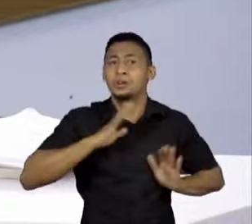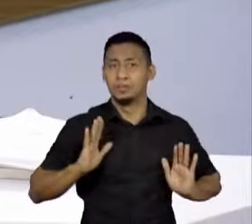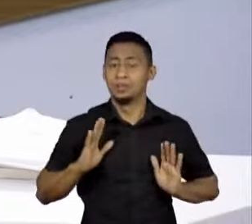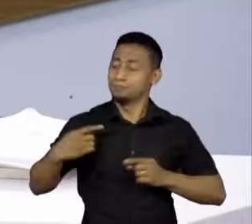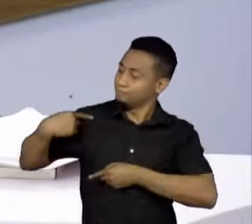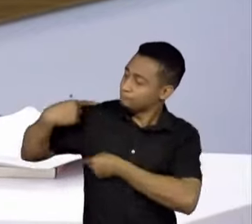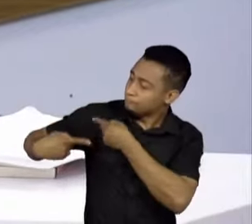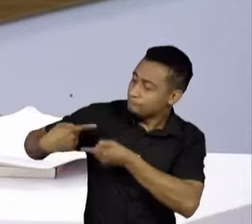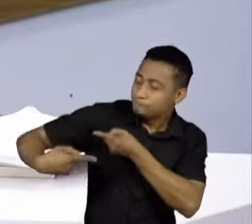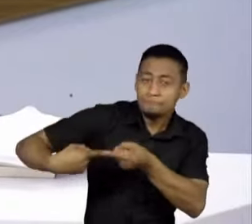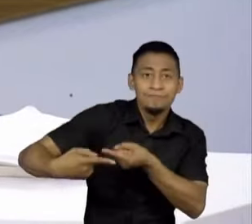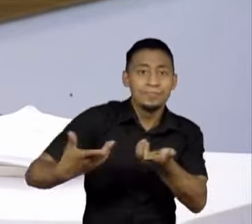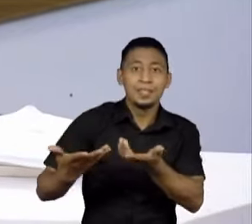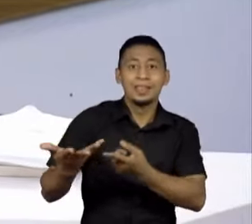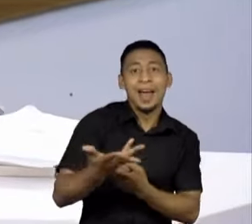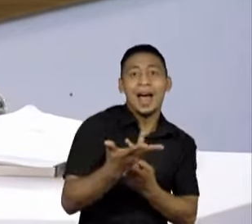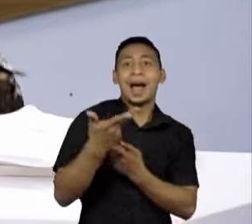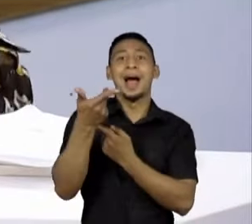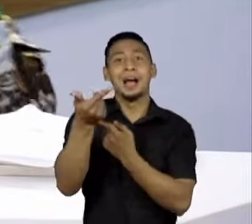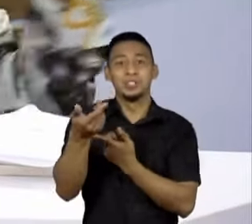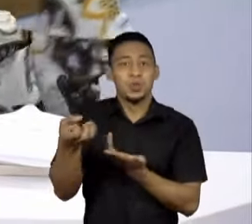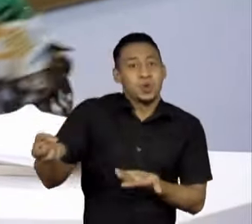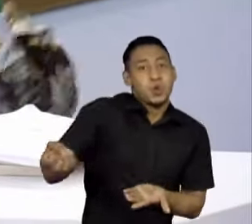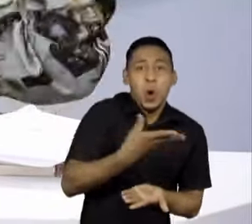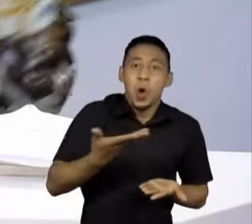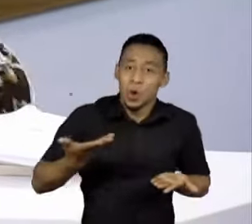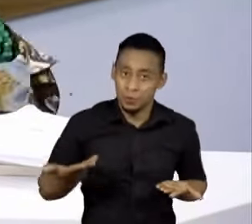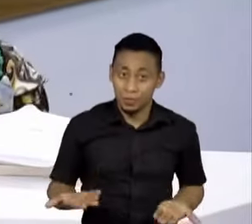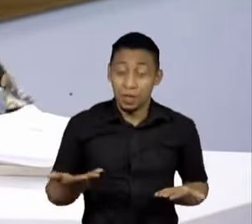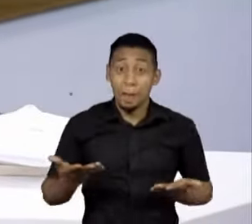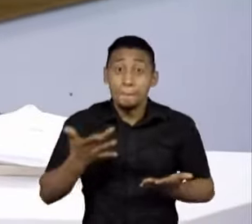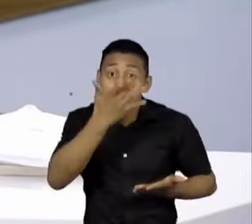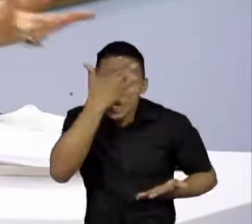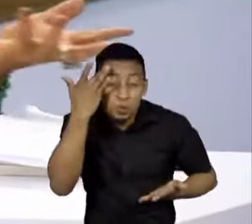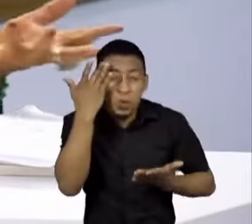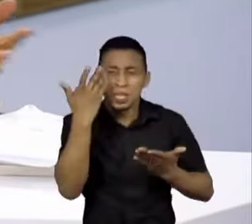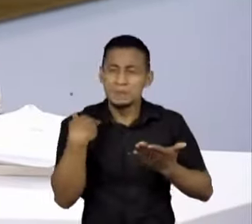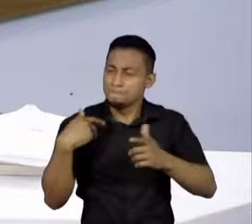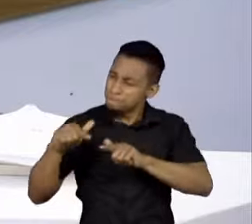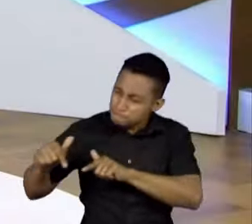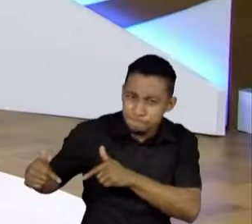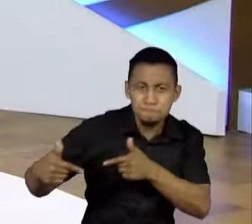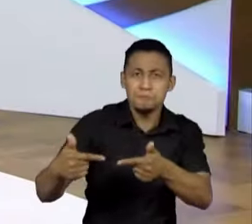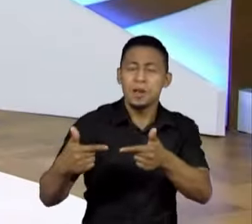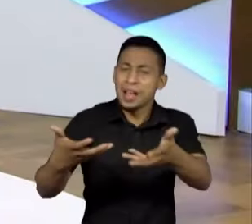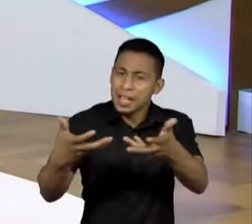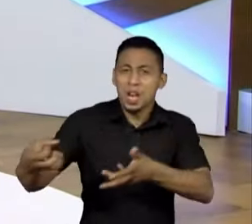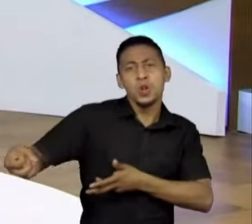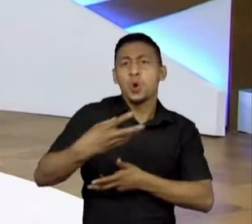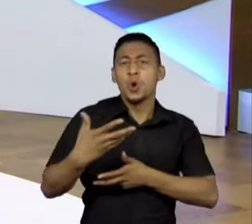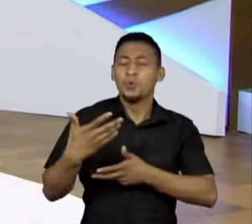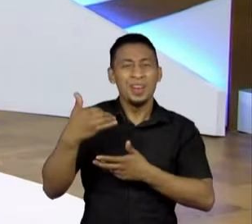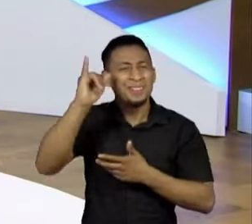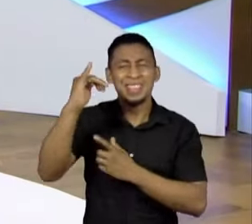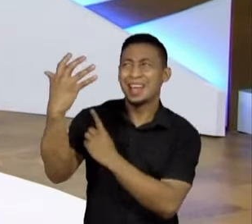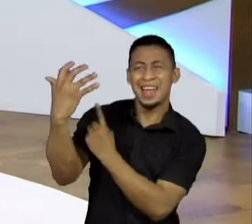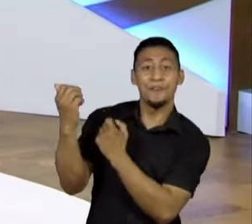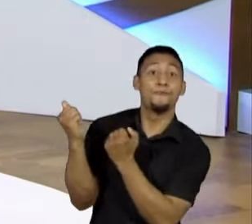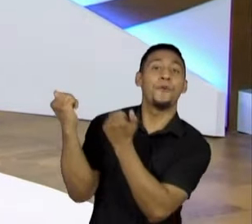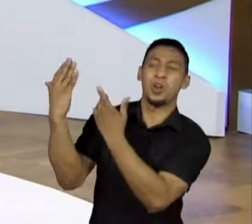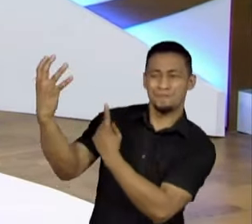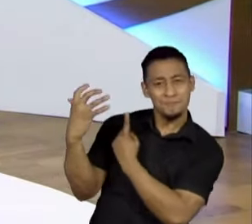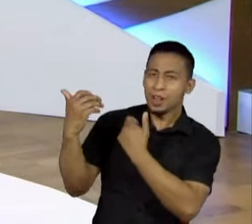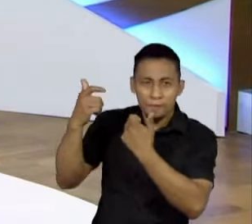da Semana de Arte Moderna, do Oswald, de gente que procurou. E agora, quando a gente escreve, esse povo está